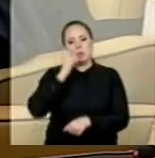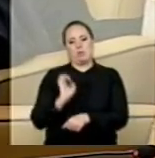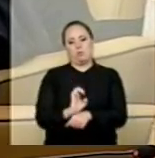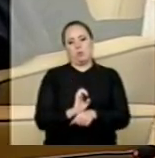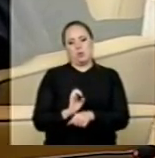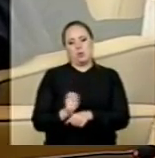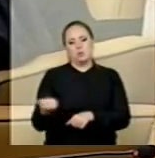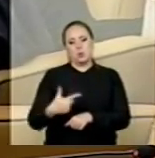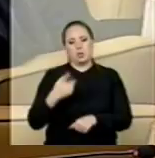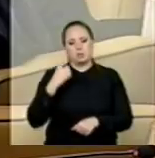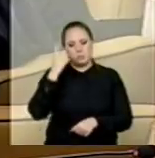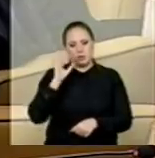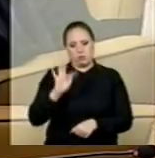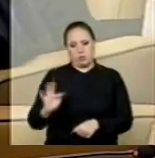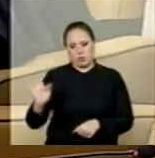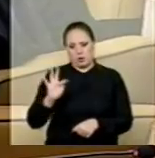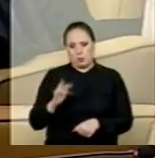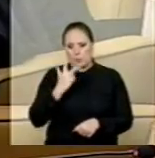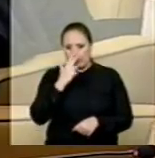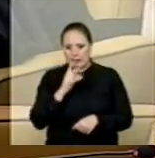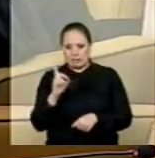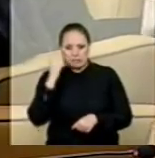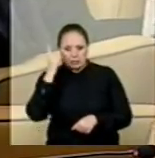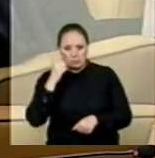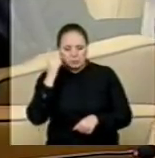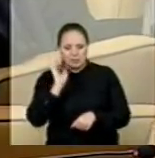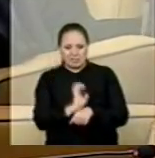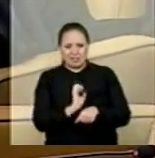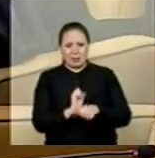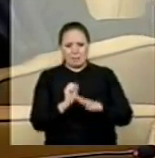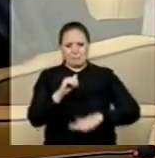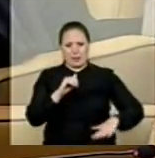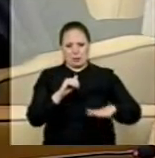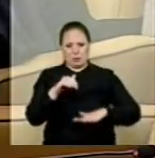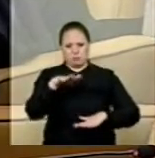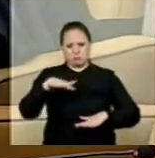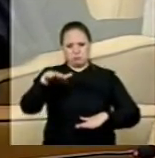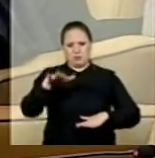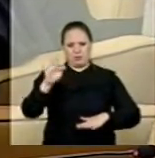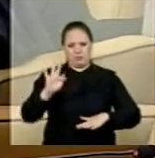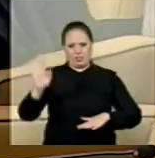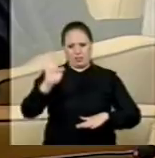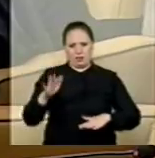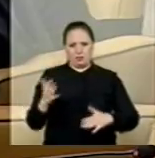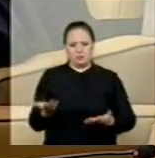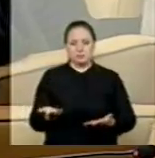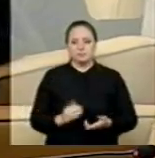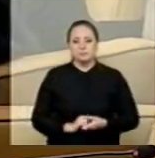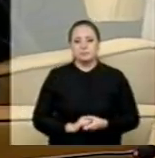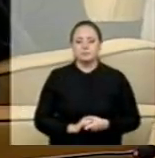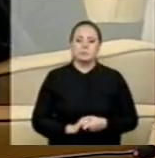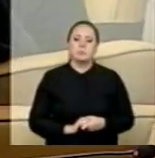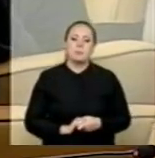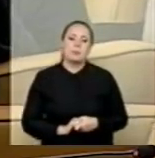federados, como se fosse menor a relevância dos órgãos locais para o robustecimento